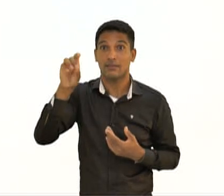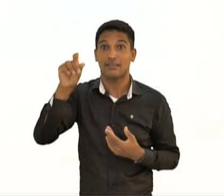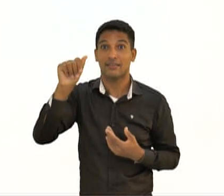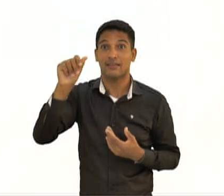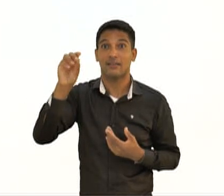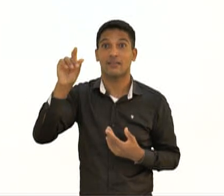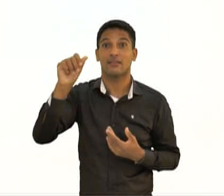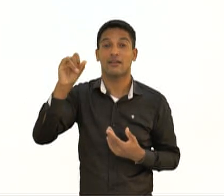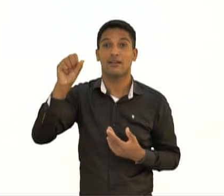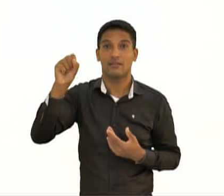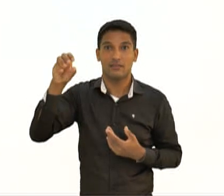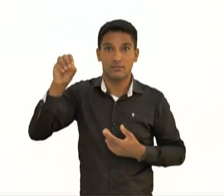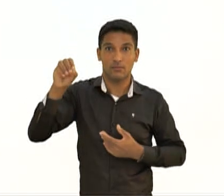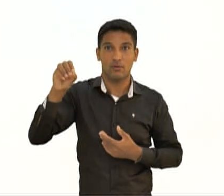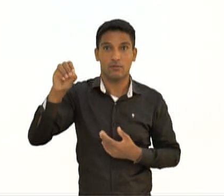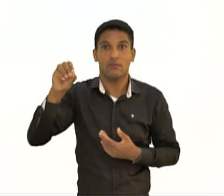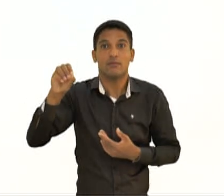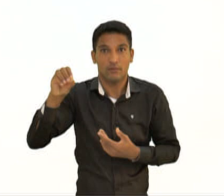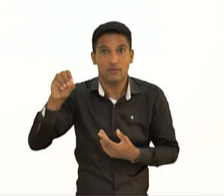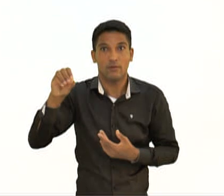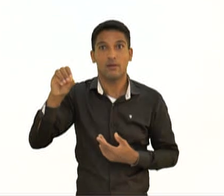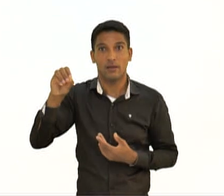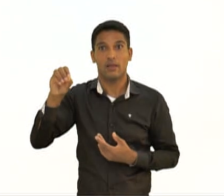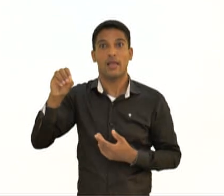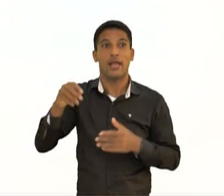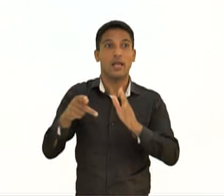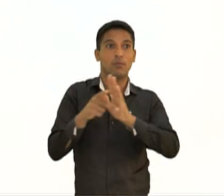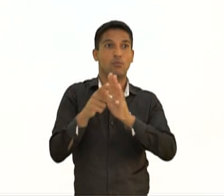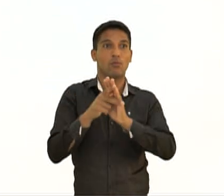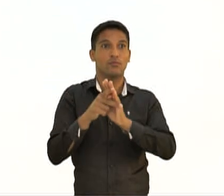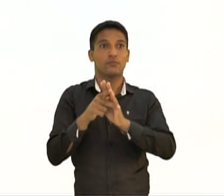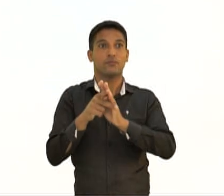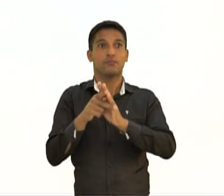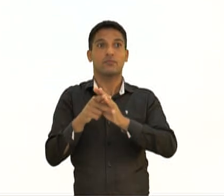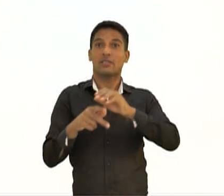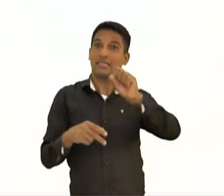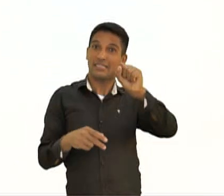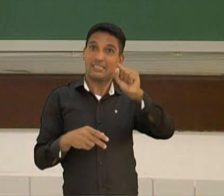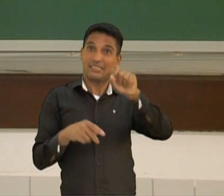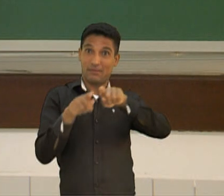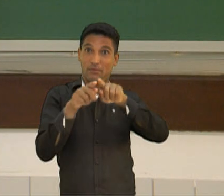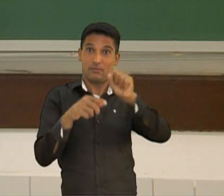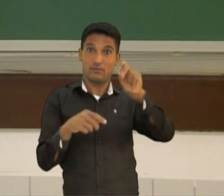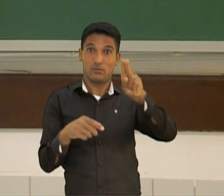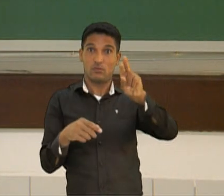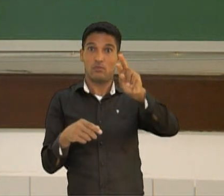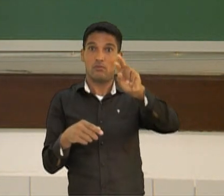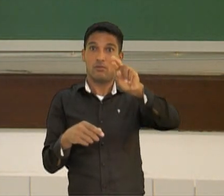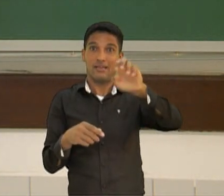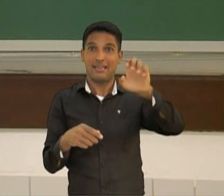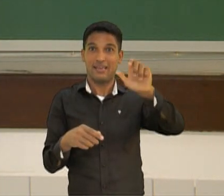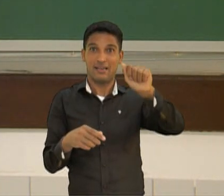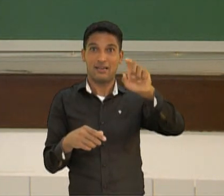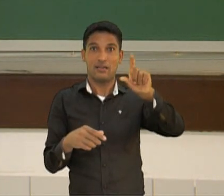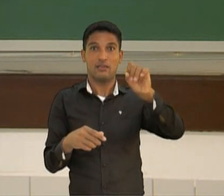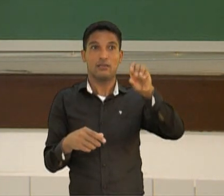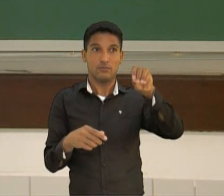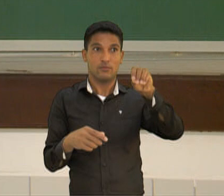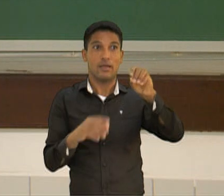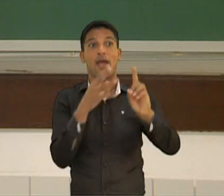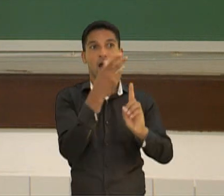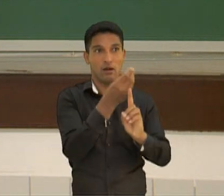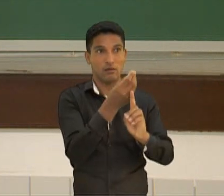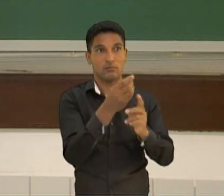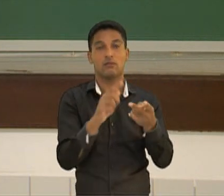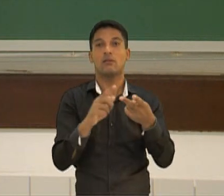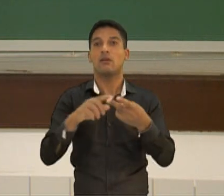os ismos que a gente conhece das vanguardas europeias, tá? Então, o que nós temos aqui? Nós temos vários movimentos artísticos